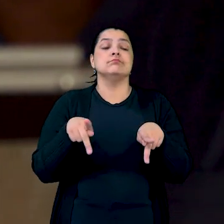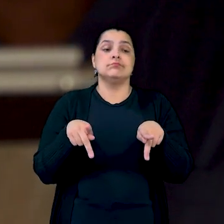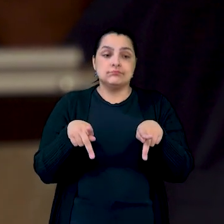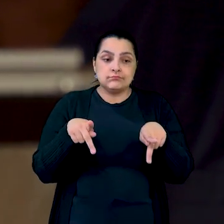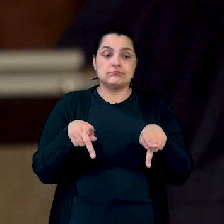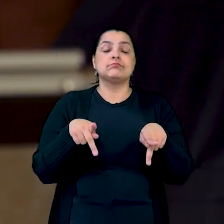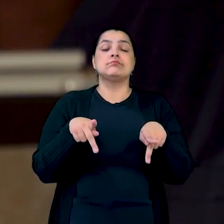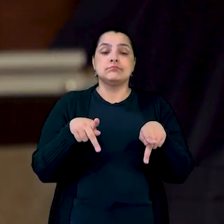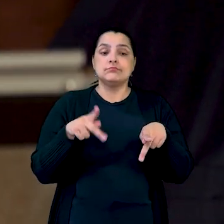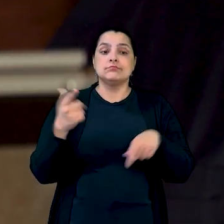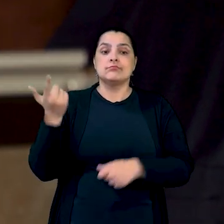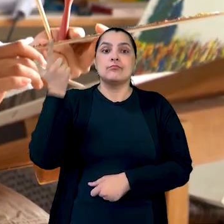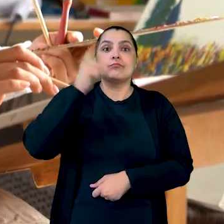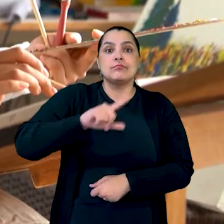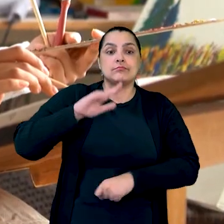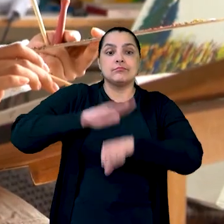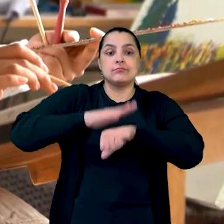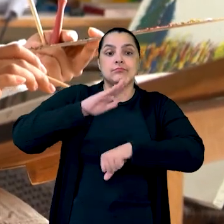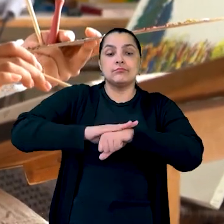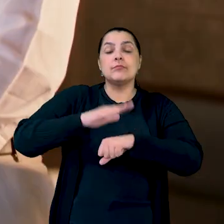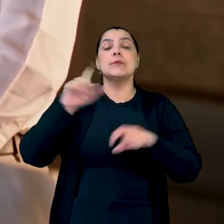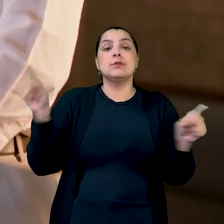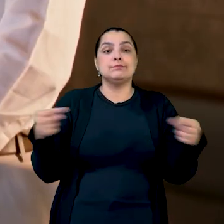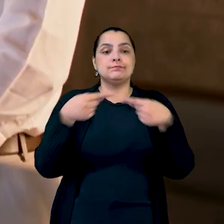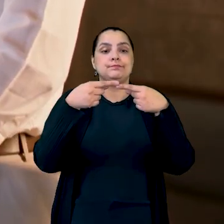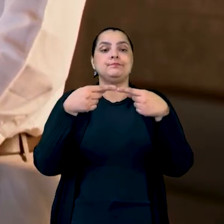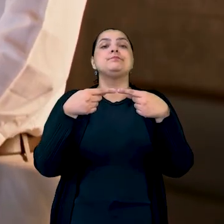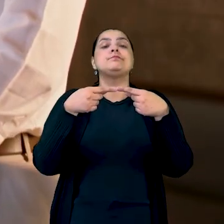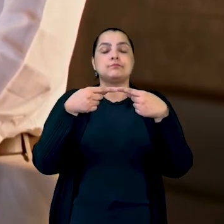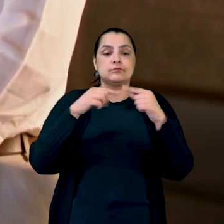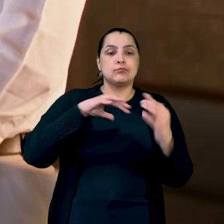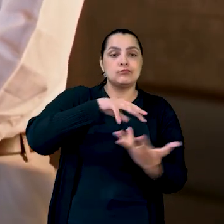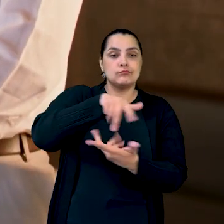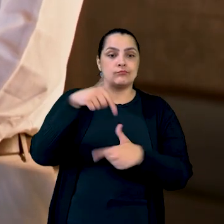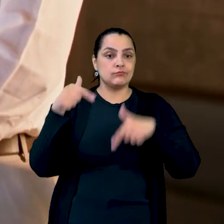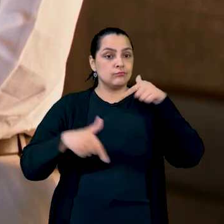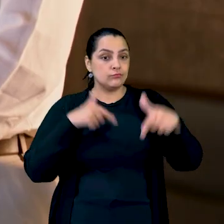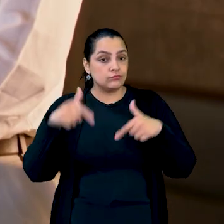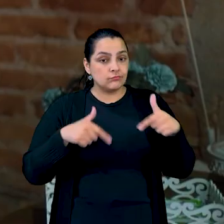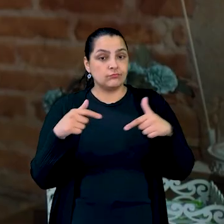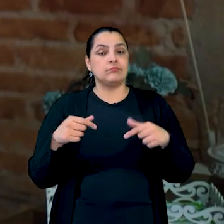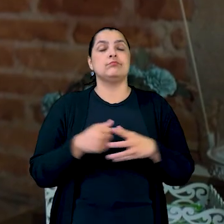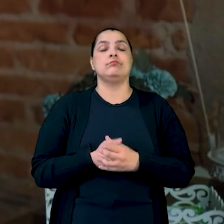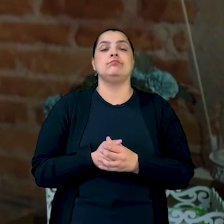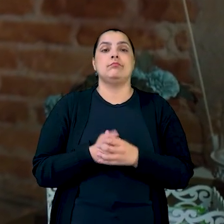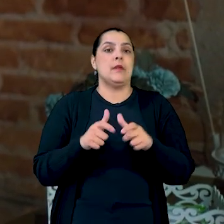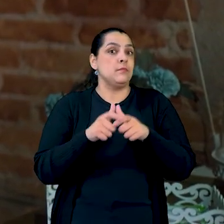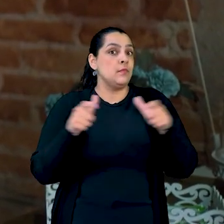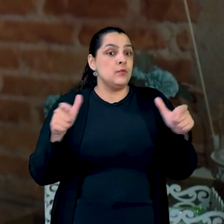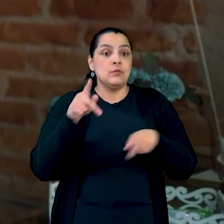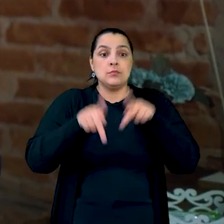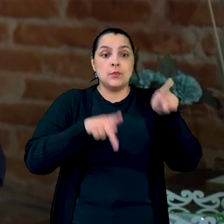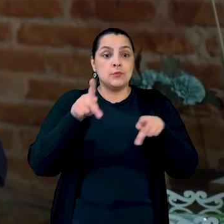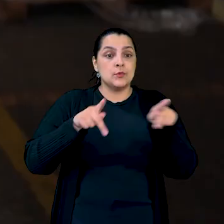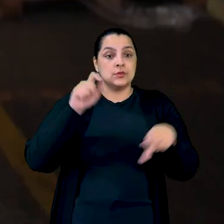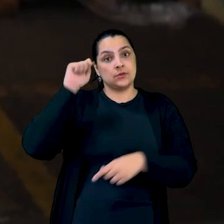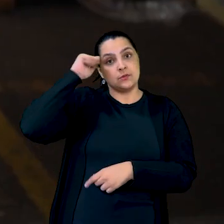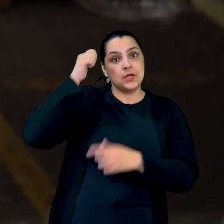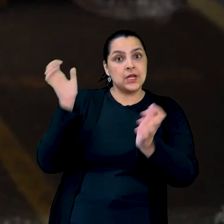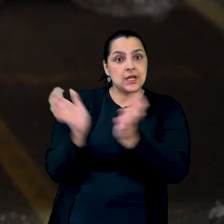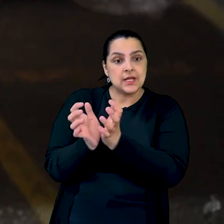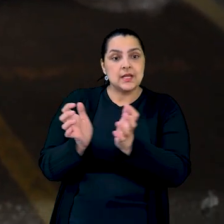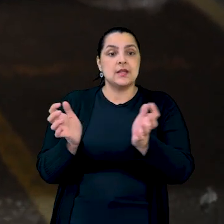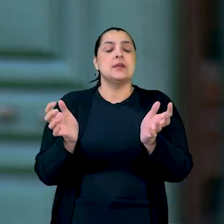população é que consegue contemplar o mundo do trabalho. Grande parte da população negra,